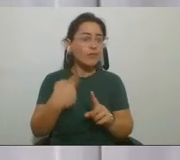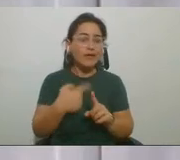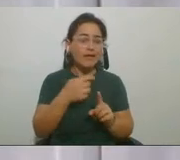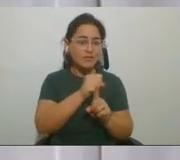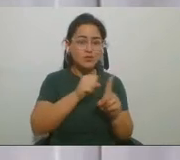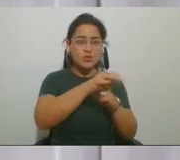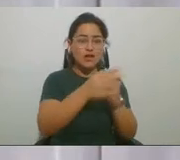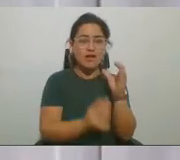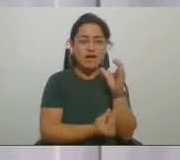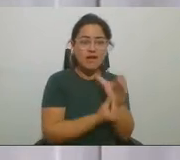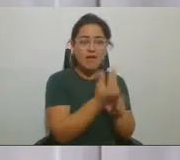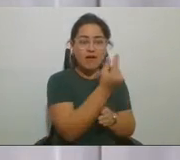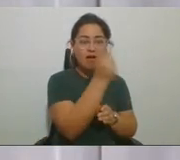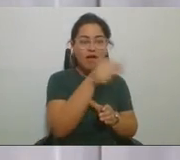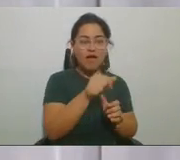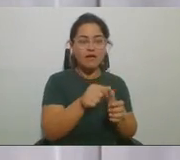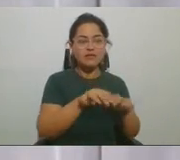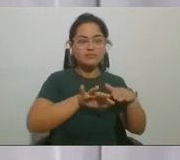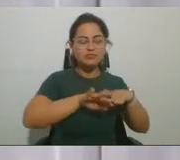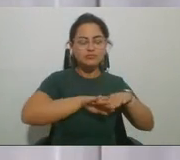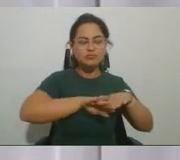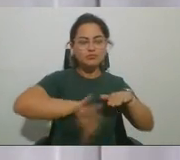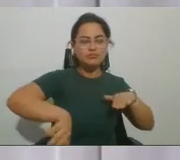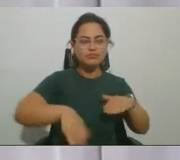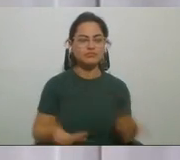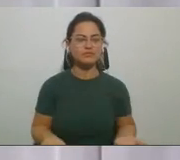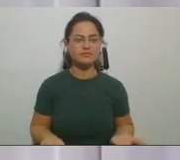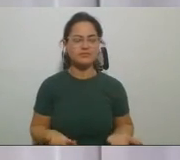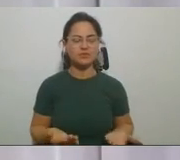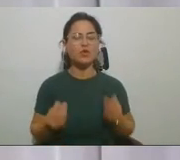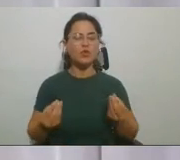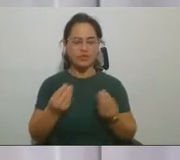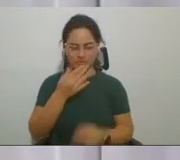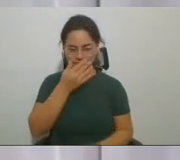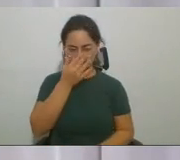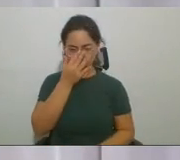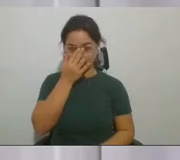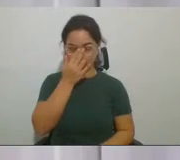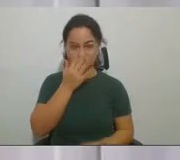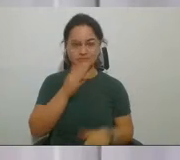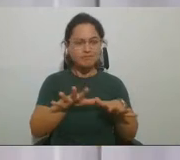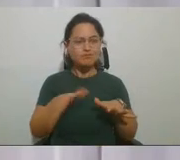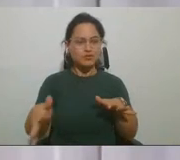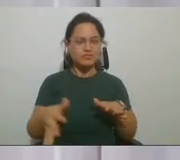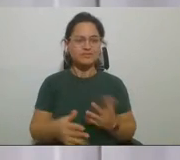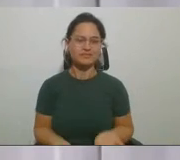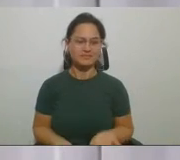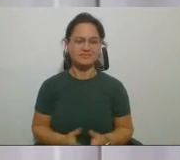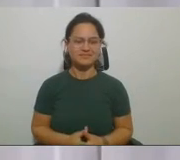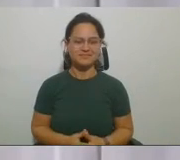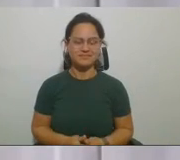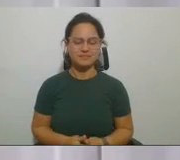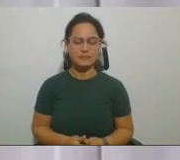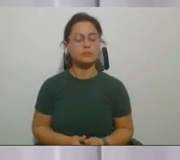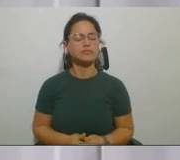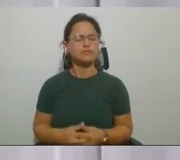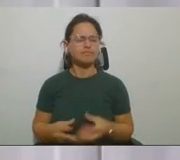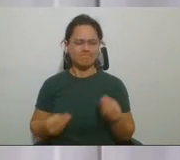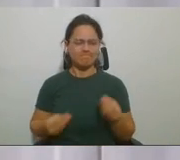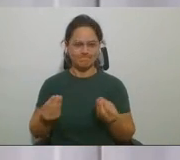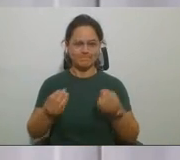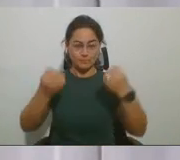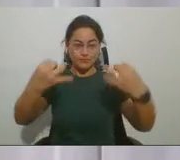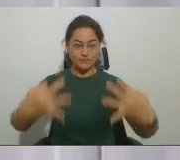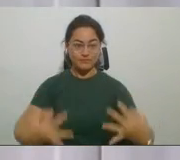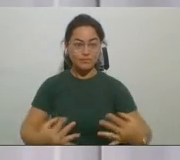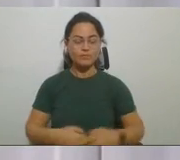exclusão? Ok. É que, na verdade, a gente se propõe a